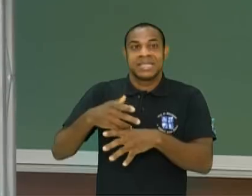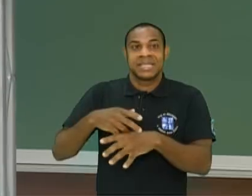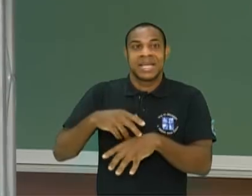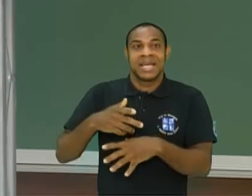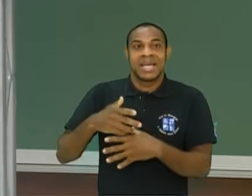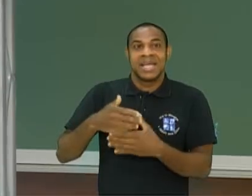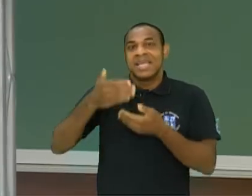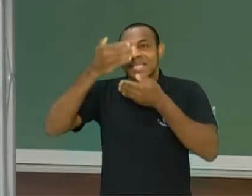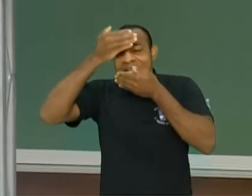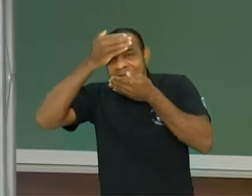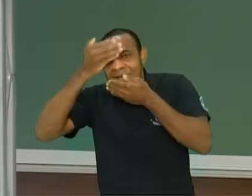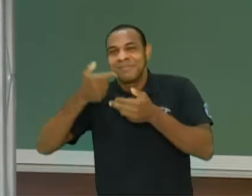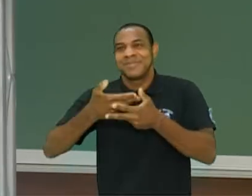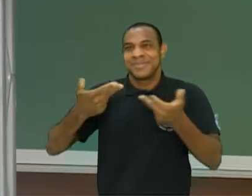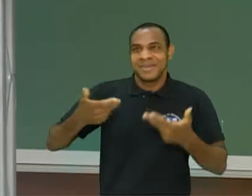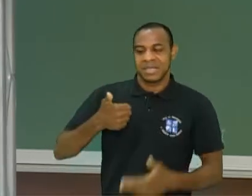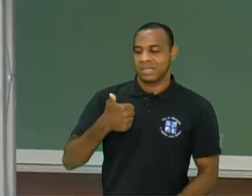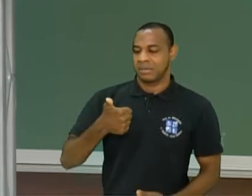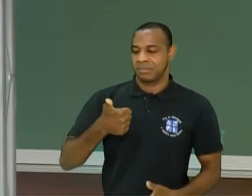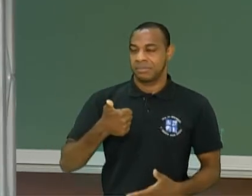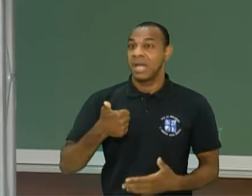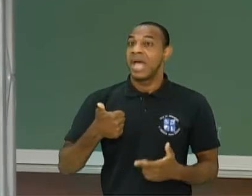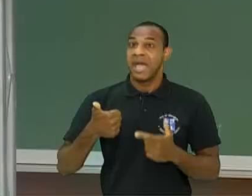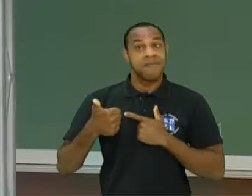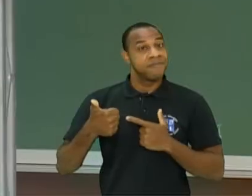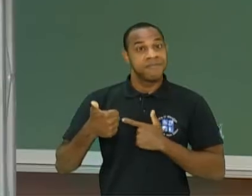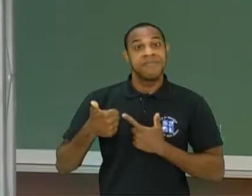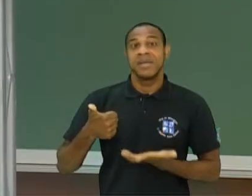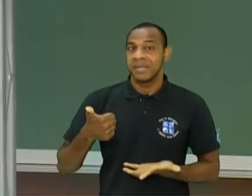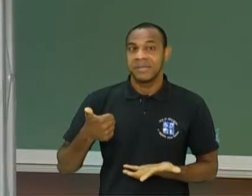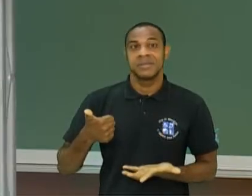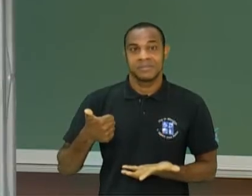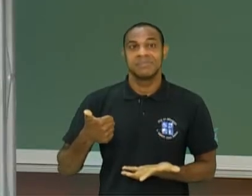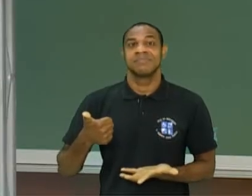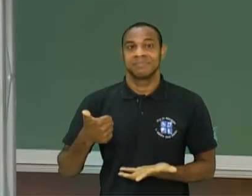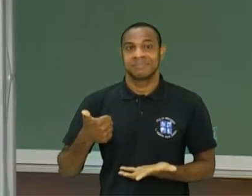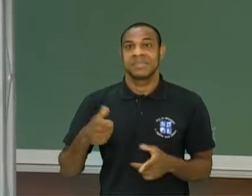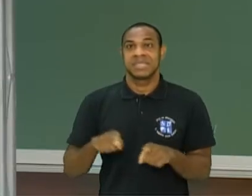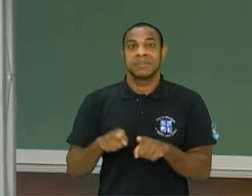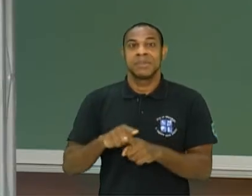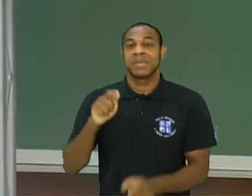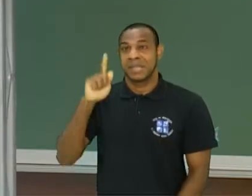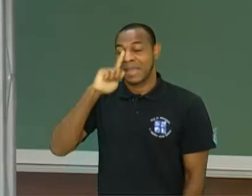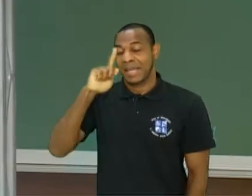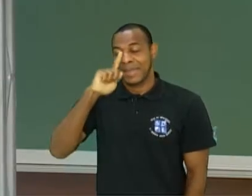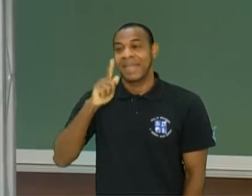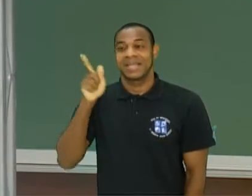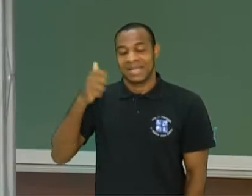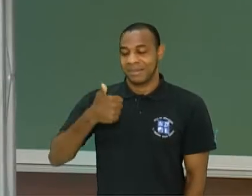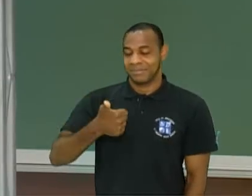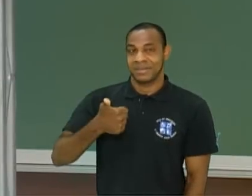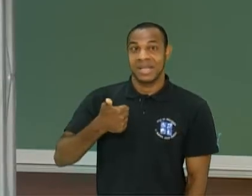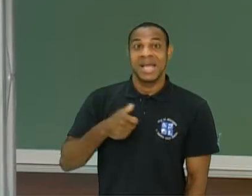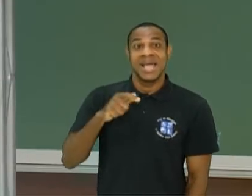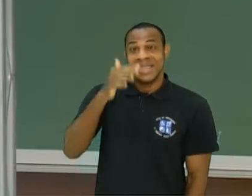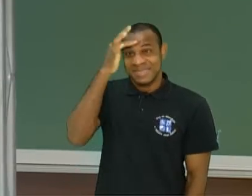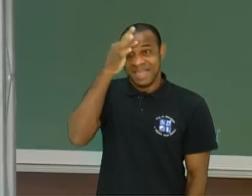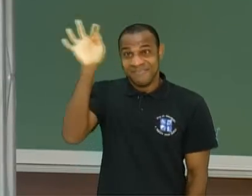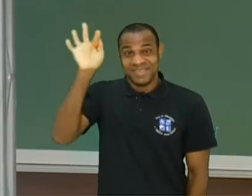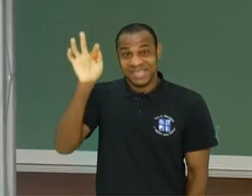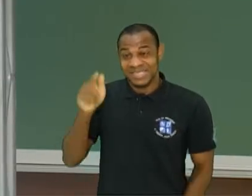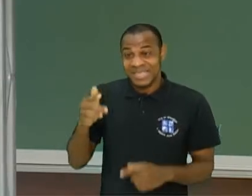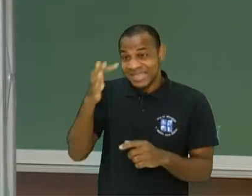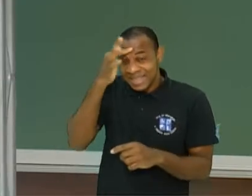na Sardenha, que é uma ilha lá da Itália, no mar Mediterrâneo, e na Grécia. E veja só, na França, esse